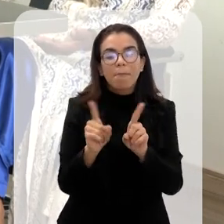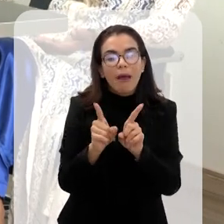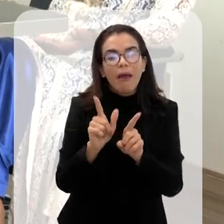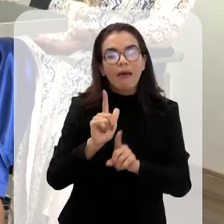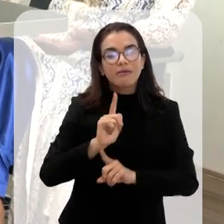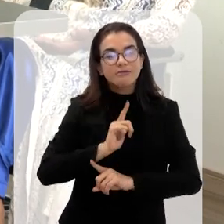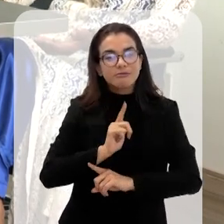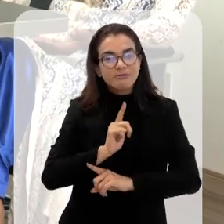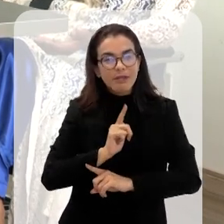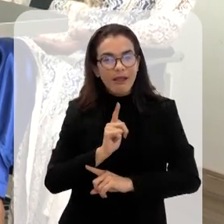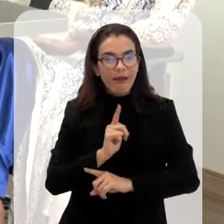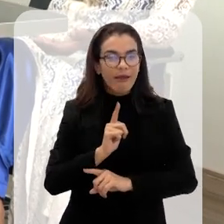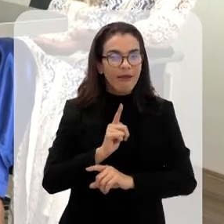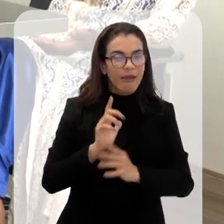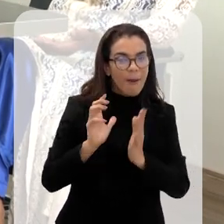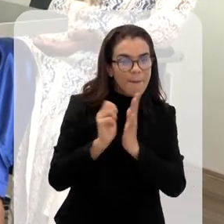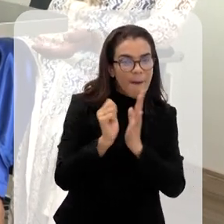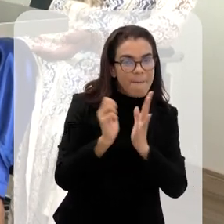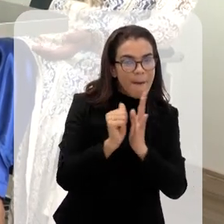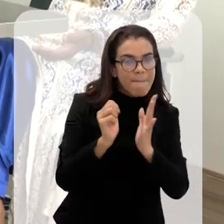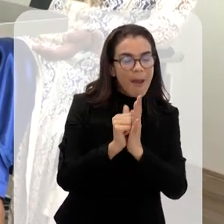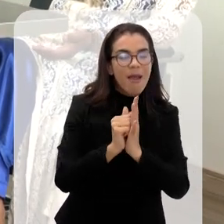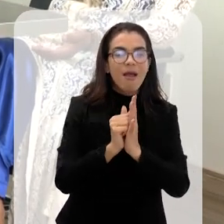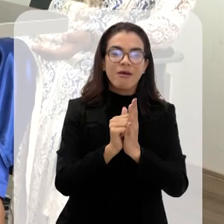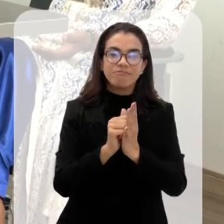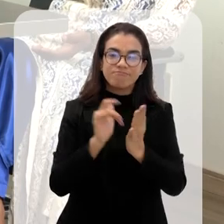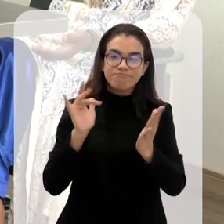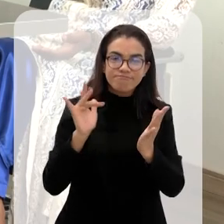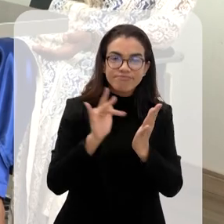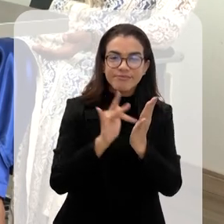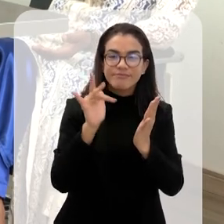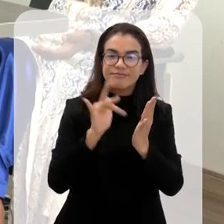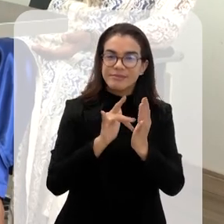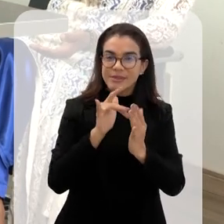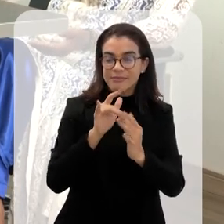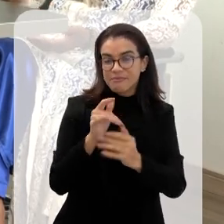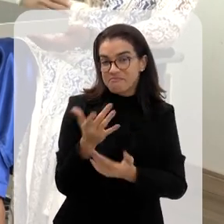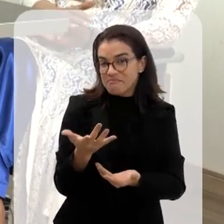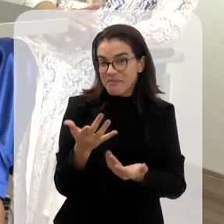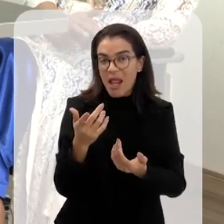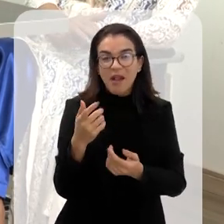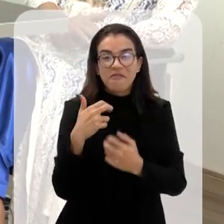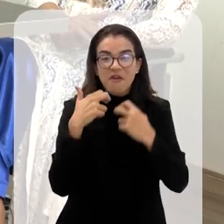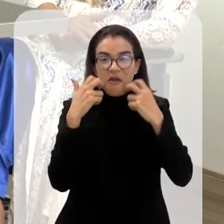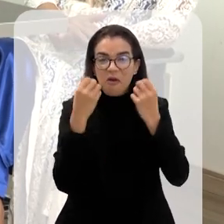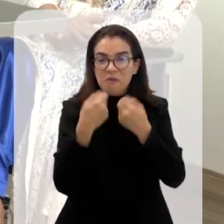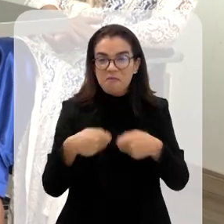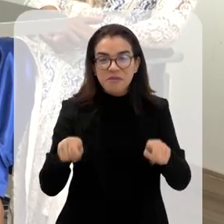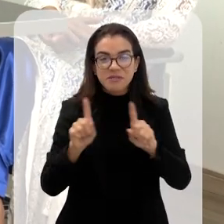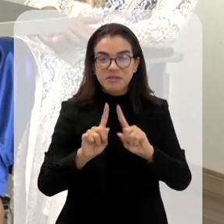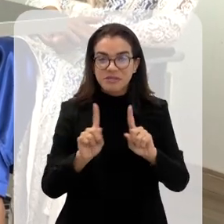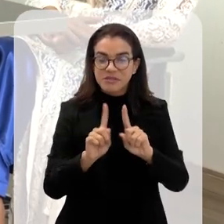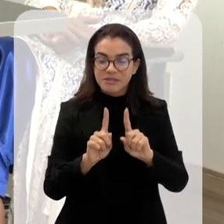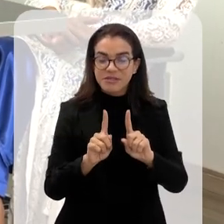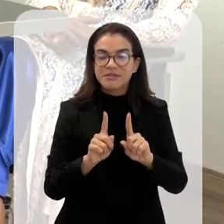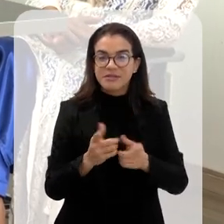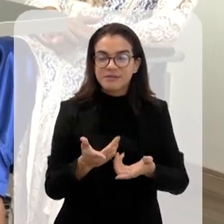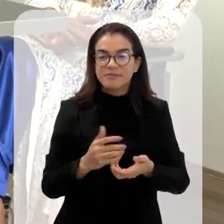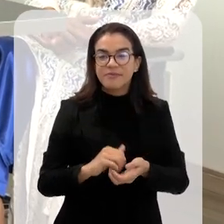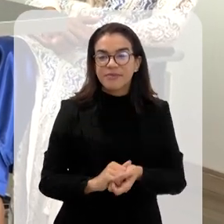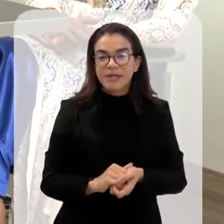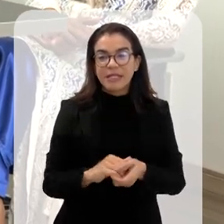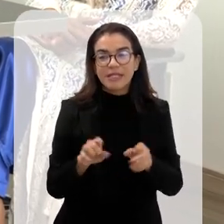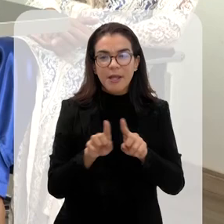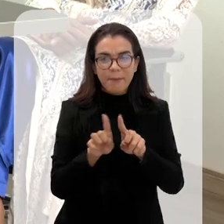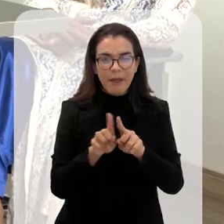talvez, como vai acostar ao registro de ocorrência, ela não tenha vergonha de ir para o IML. E é